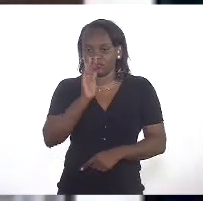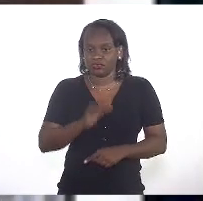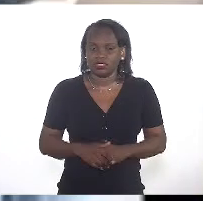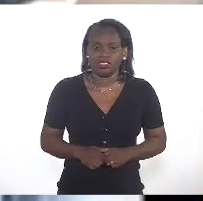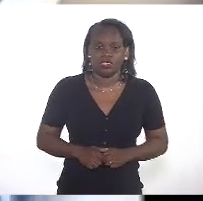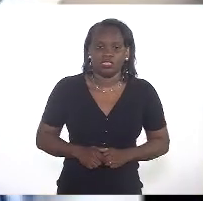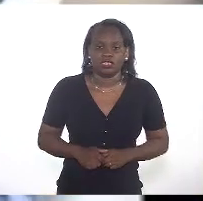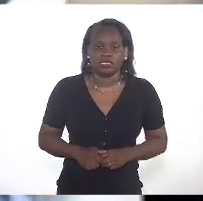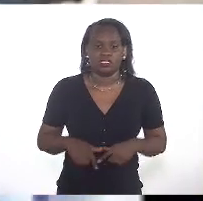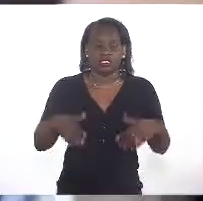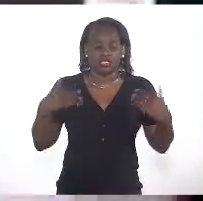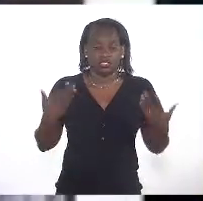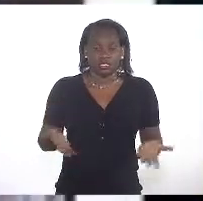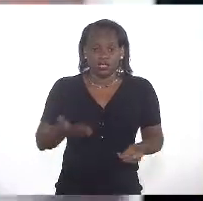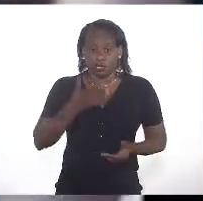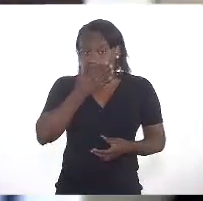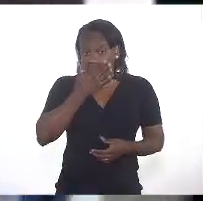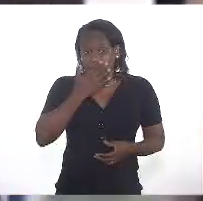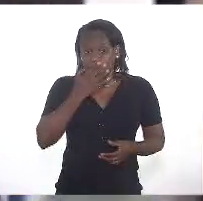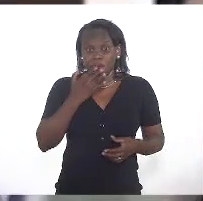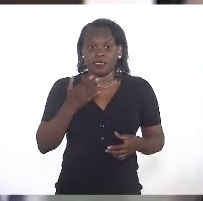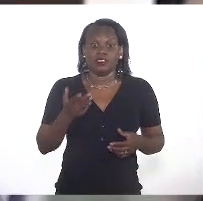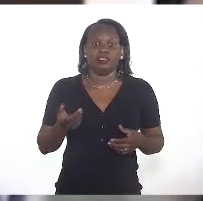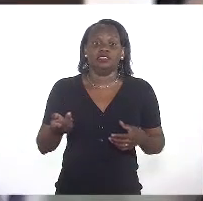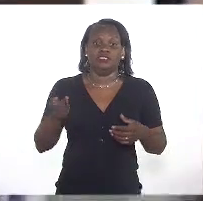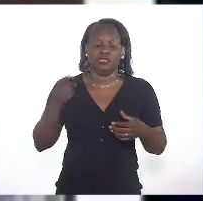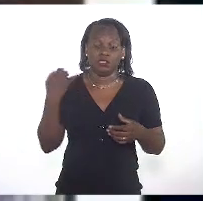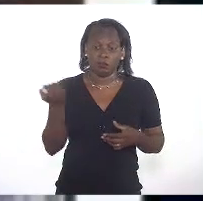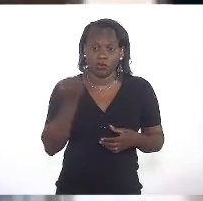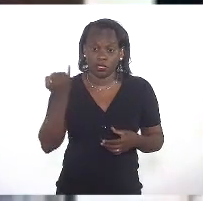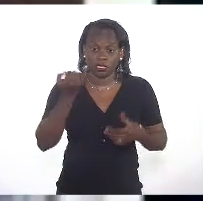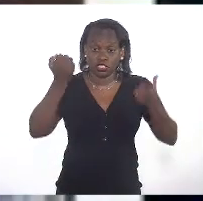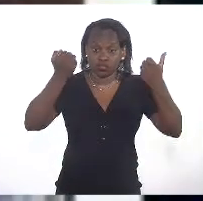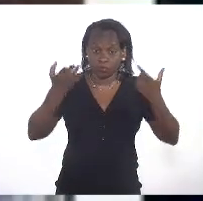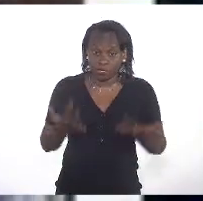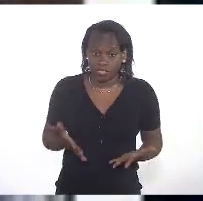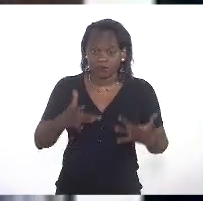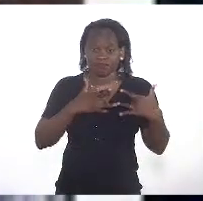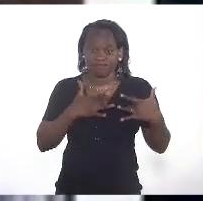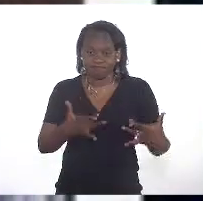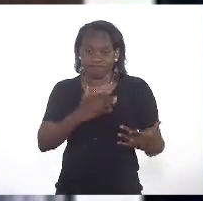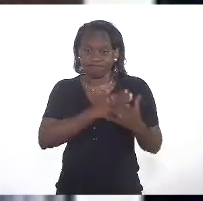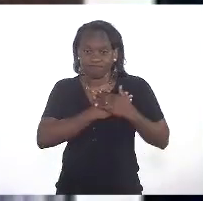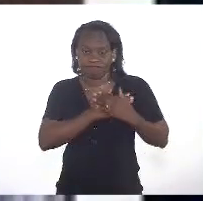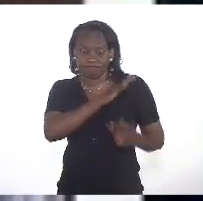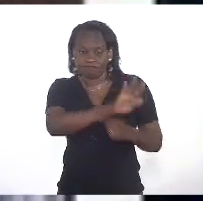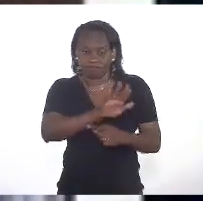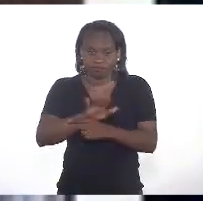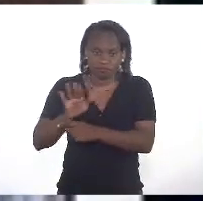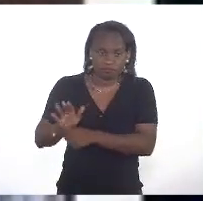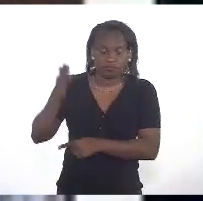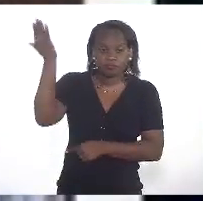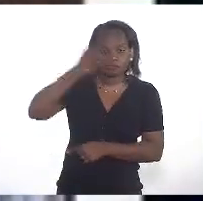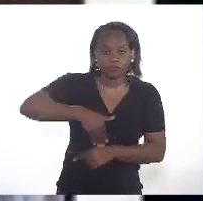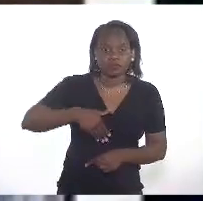cultura foi lá, divulgando a importância da solidariedade,